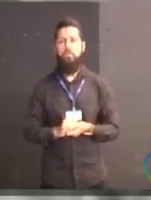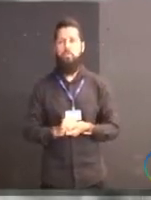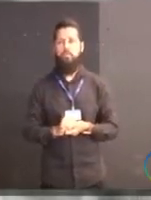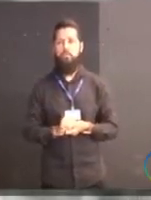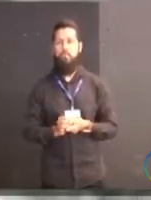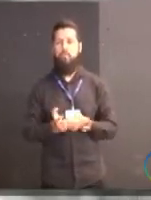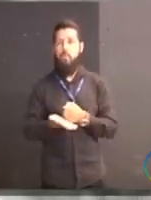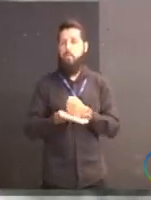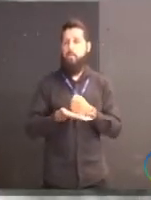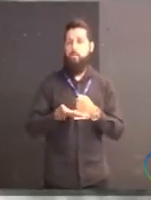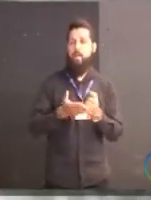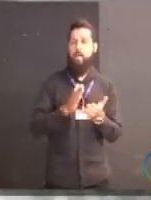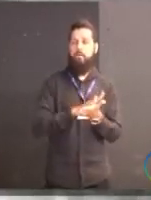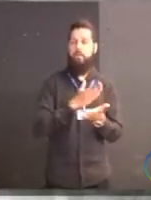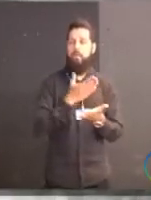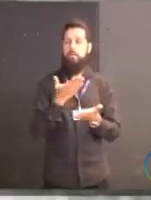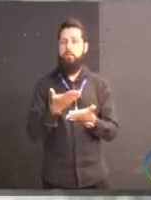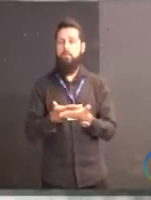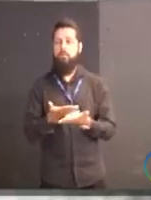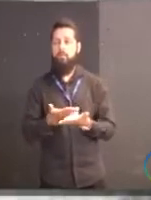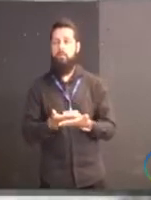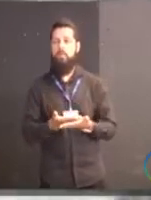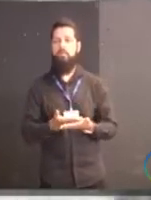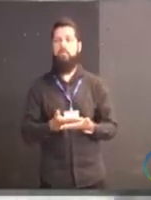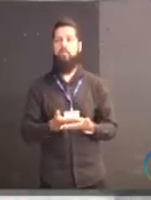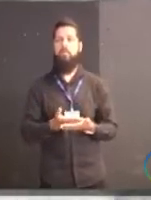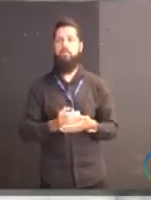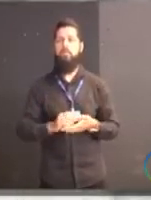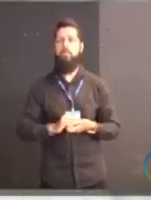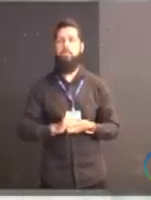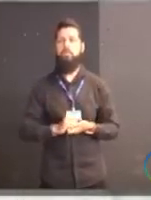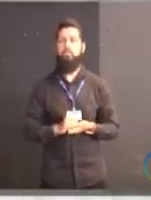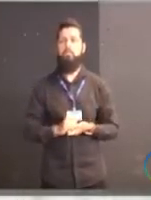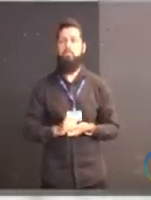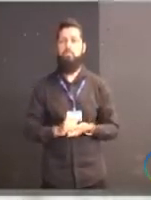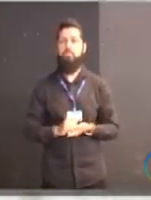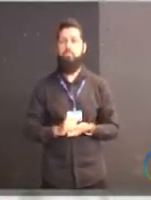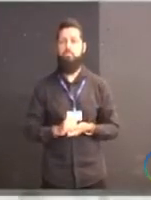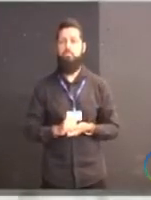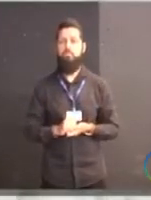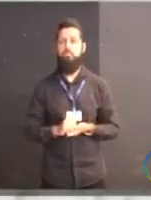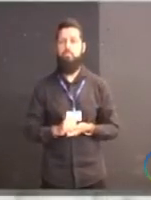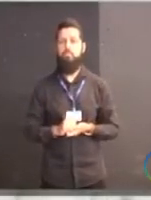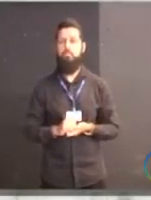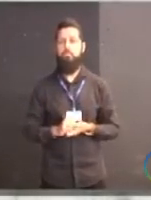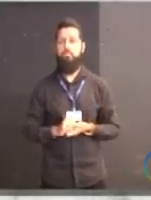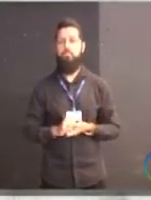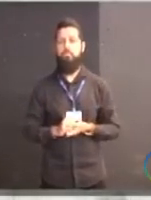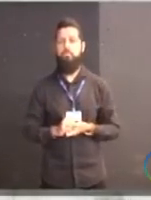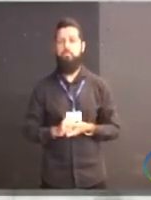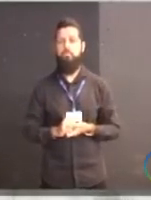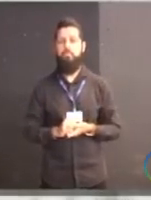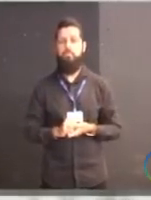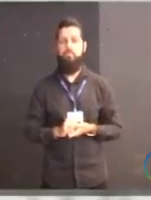da reencarnação penetrou de tal maneira no Brasil, por influência não só do espiritismo, mas